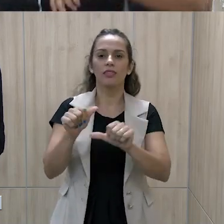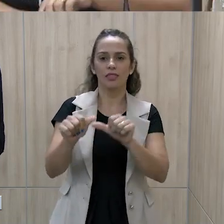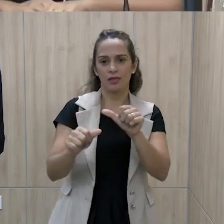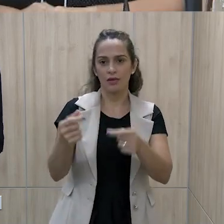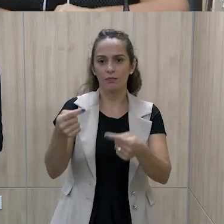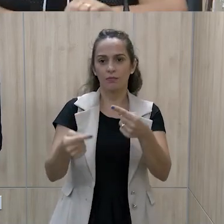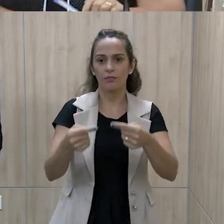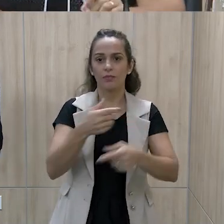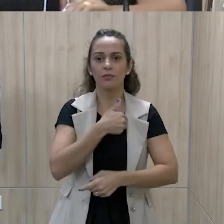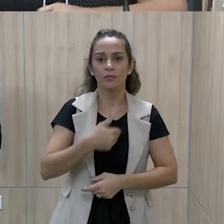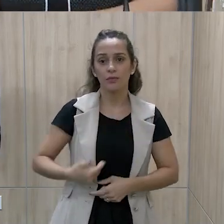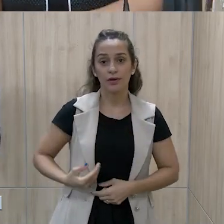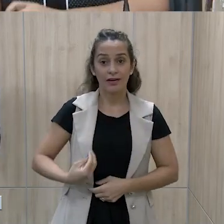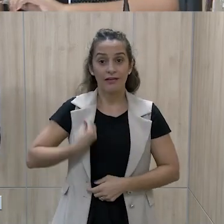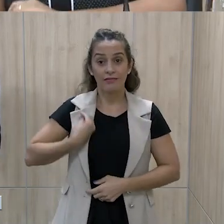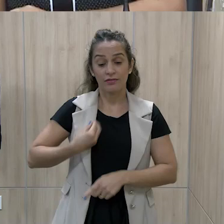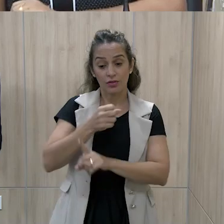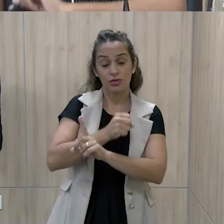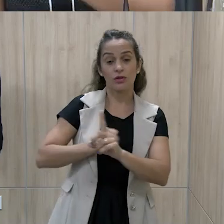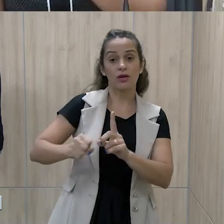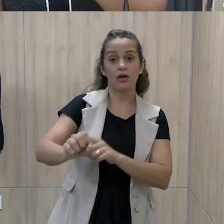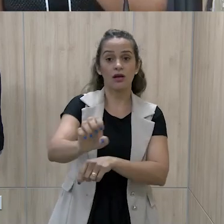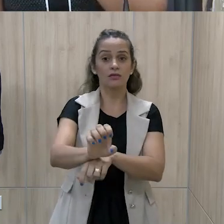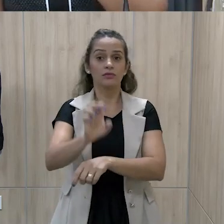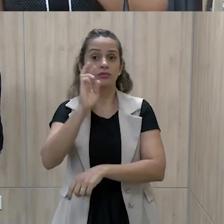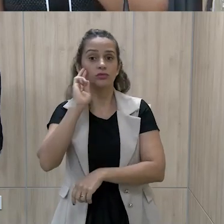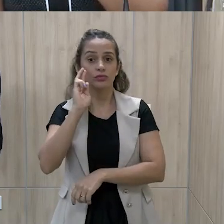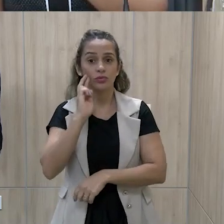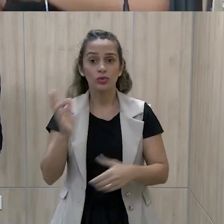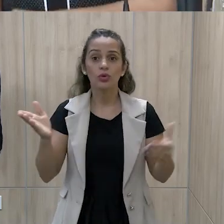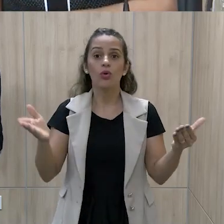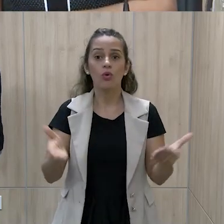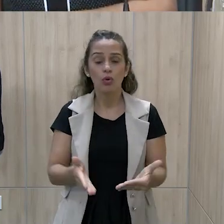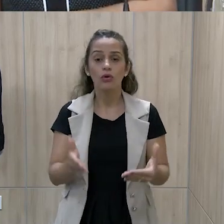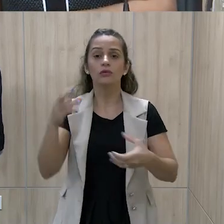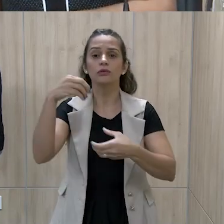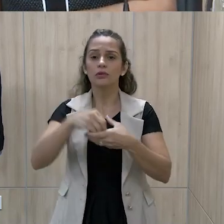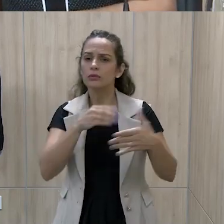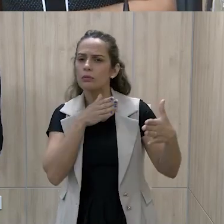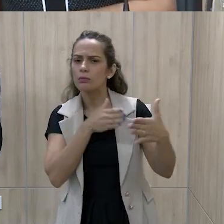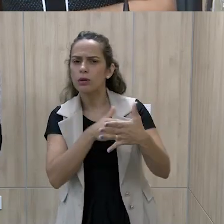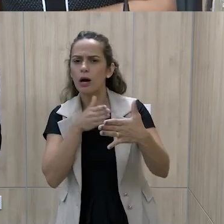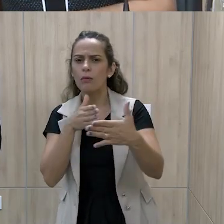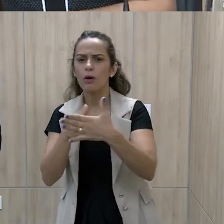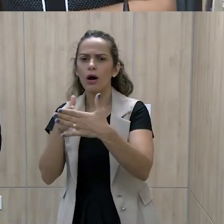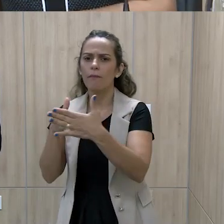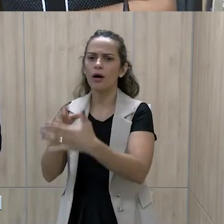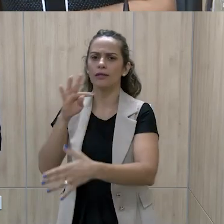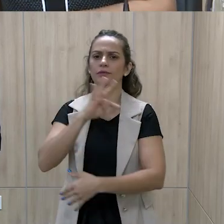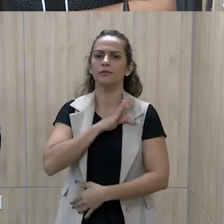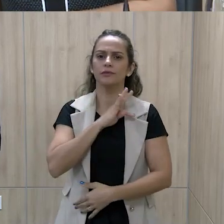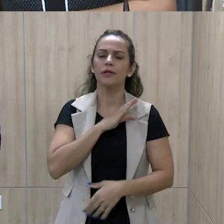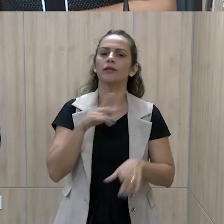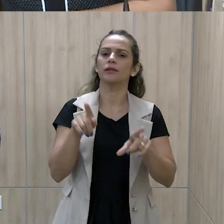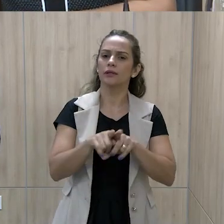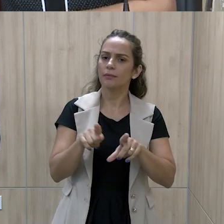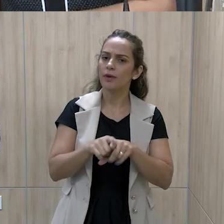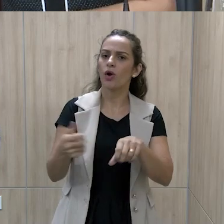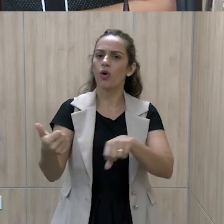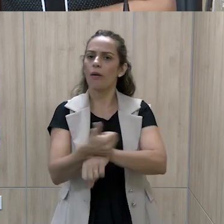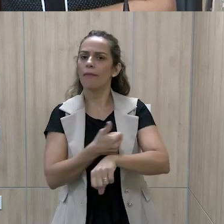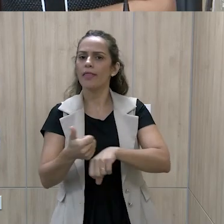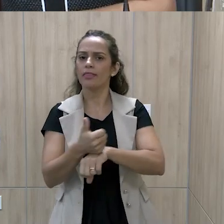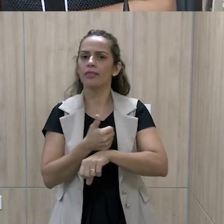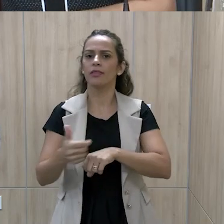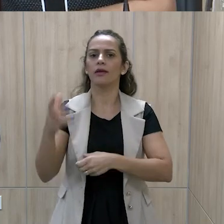a política pública na vida da sociedade Rondonia dentro dos limites da técnica e das competências